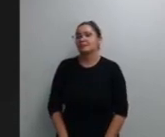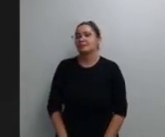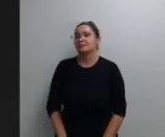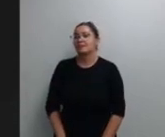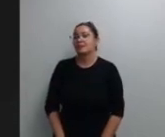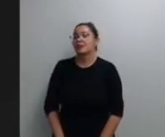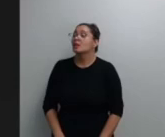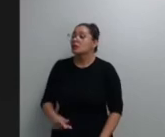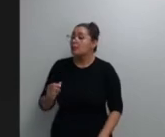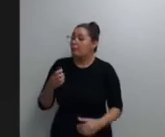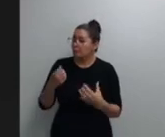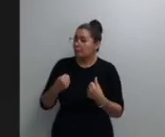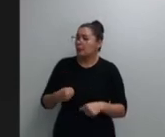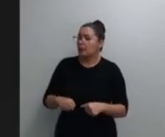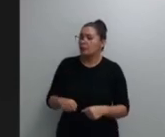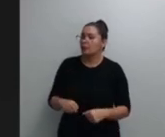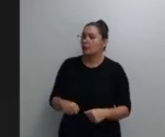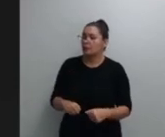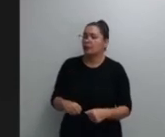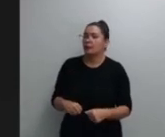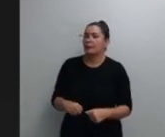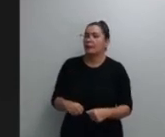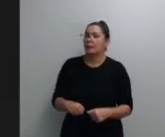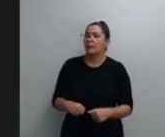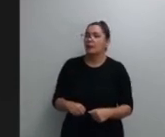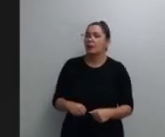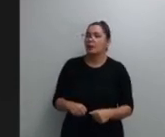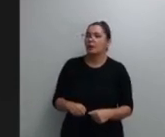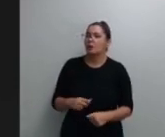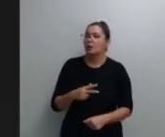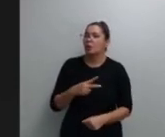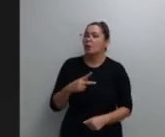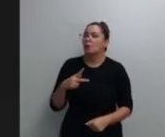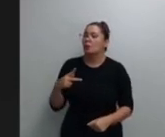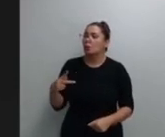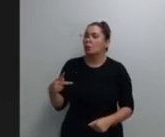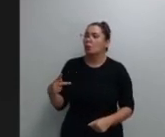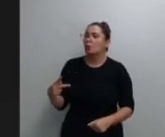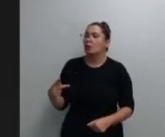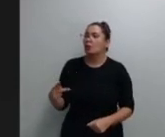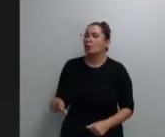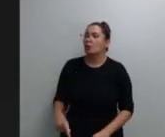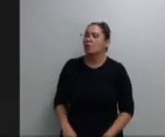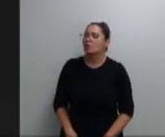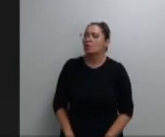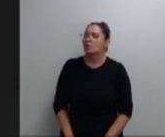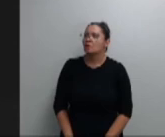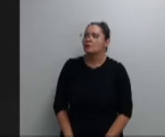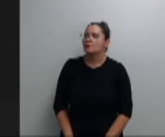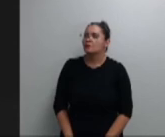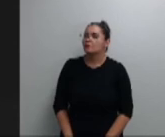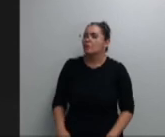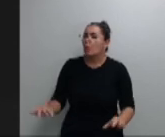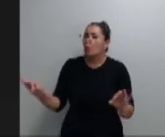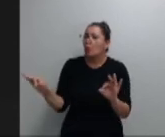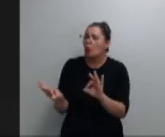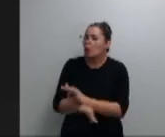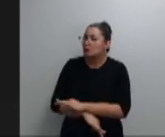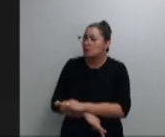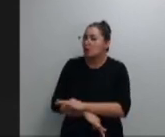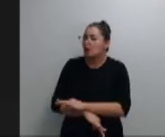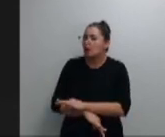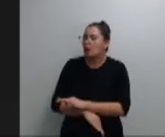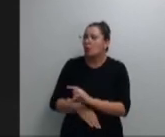possível seria possível em vista desse aquilo da minha parte é cancelar o julgamento virtual e